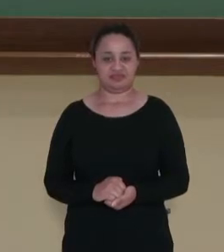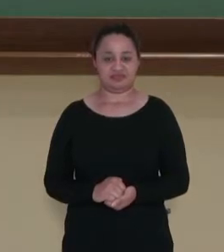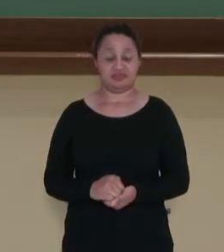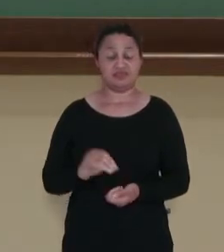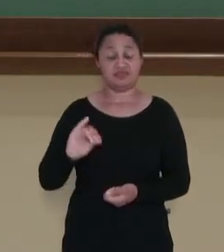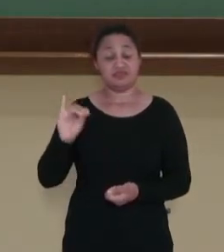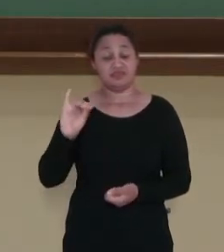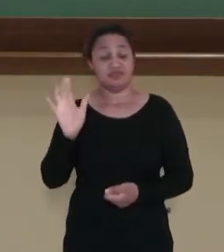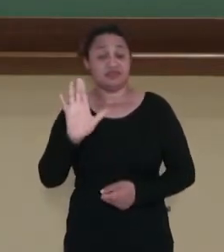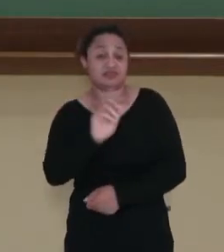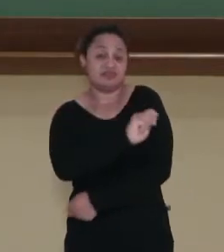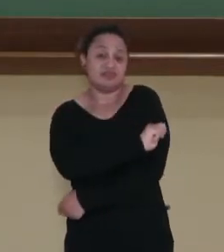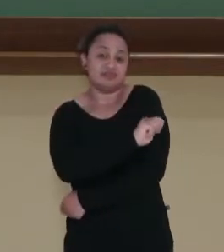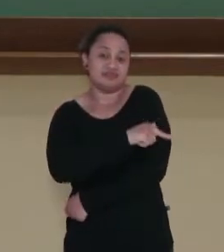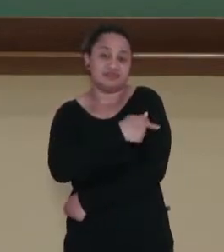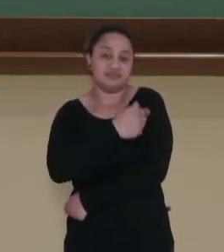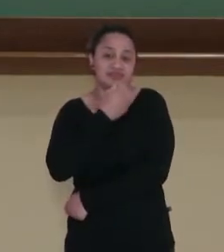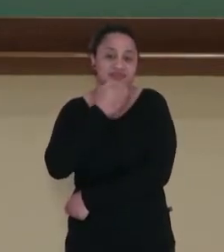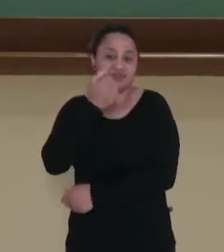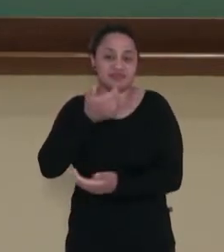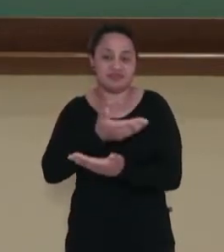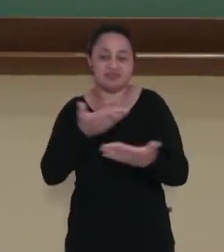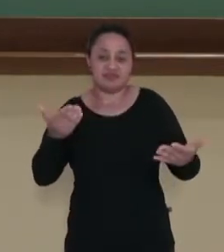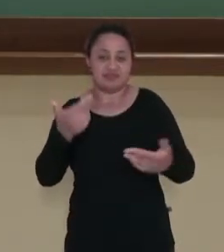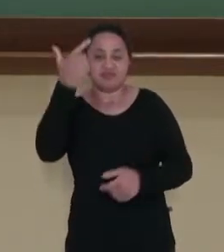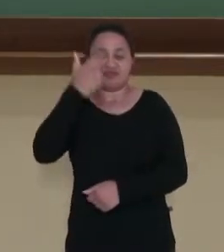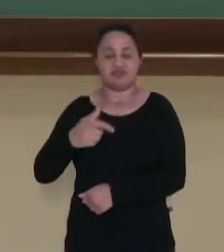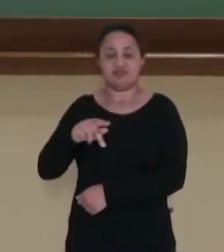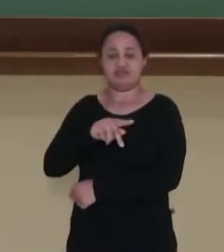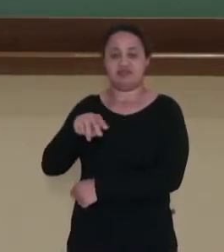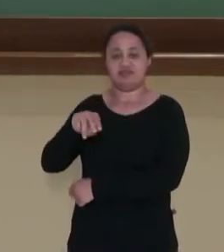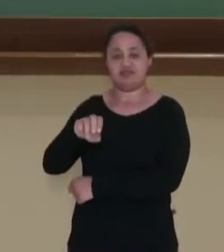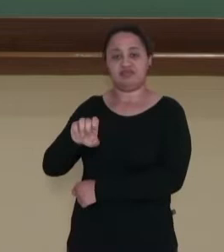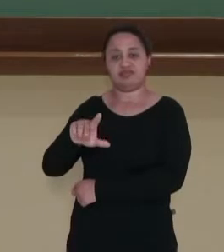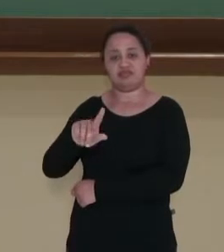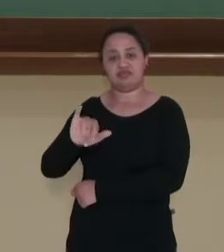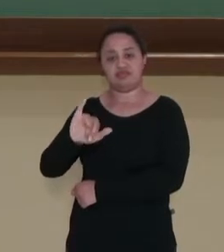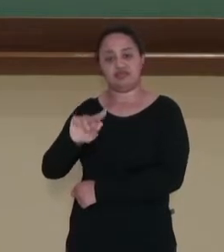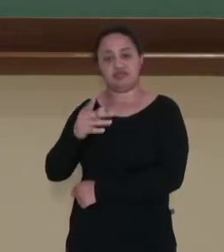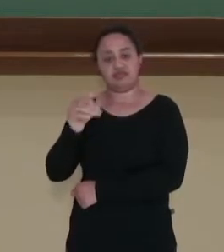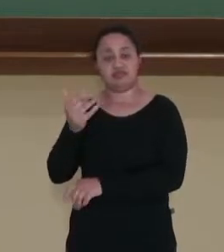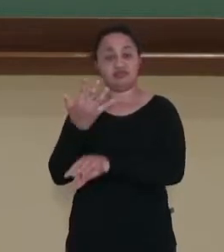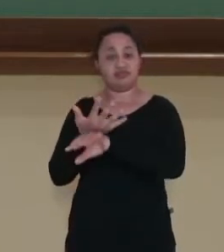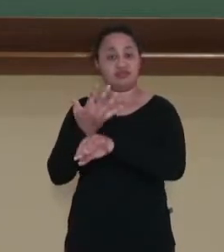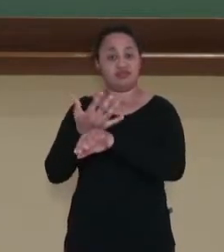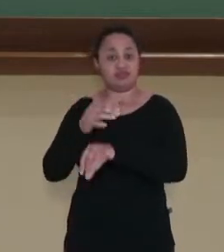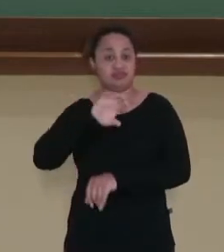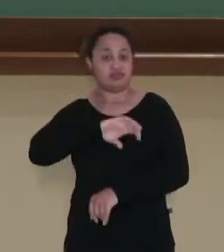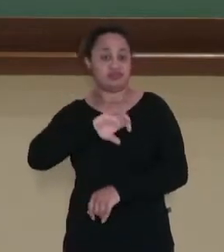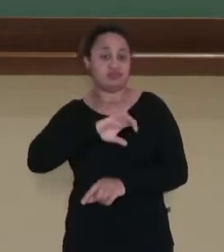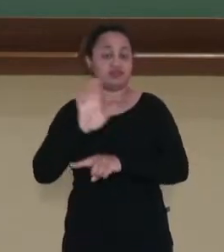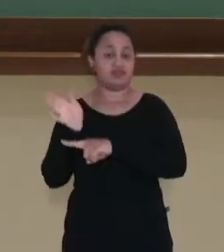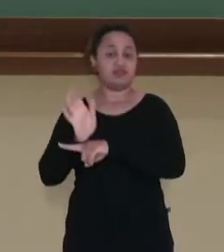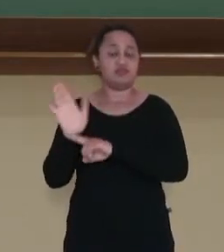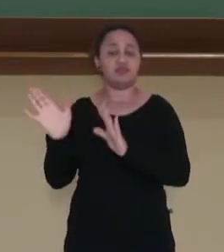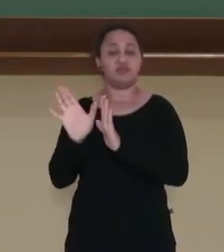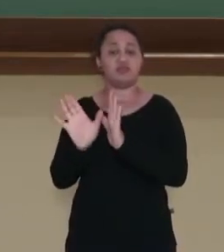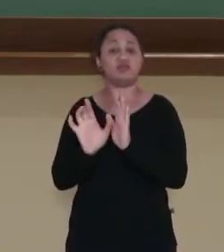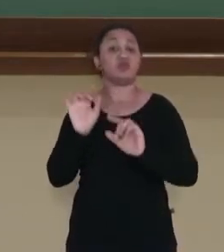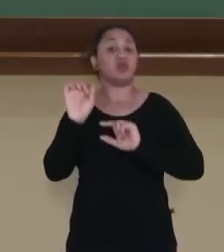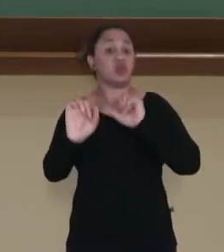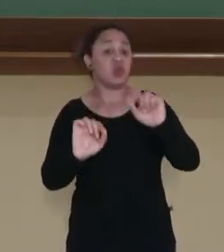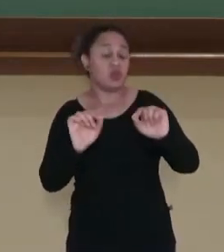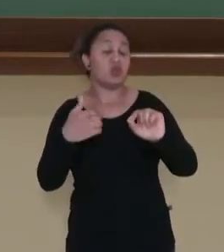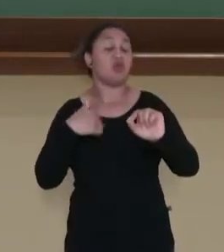Olá, alunos do sétimo ano, tudo bem com vocês? Eu sou a professora Nelinha, de língua portuguesa, e neste vídeo nós vamos falar sobre